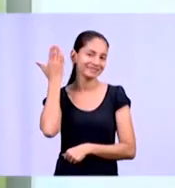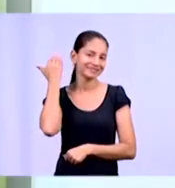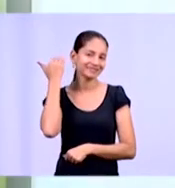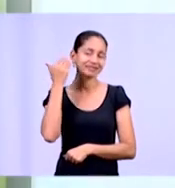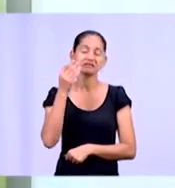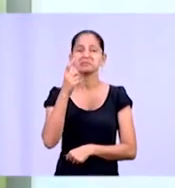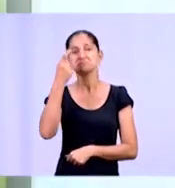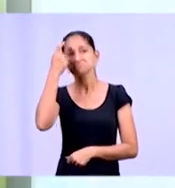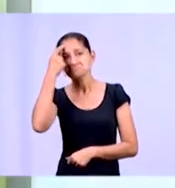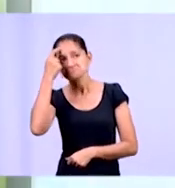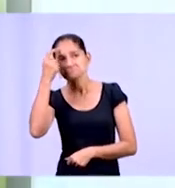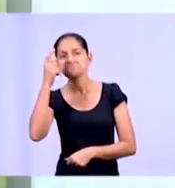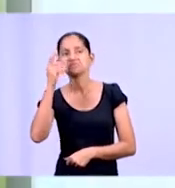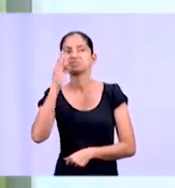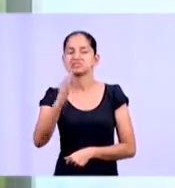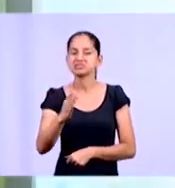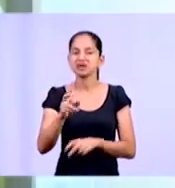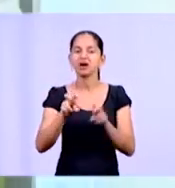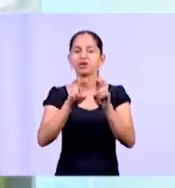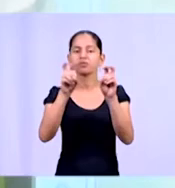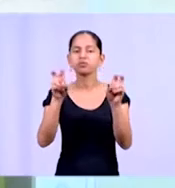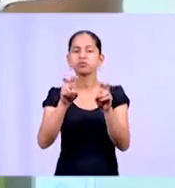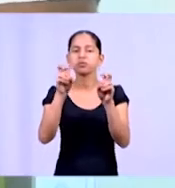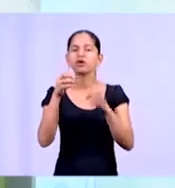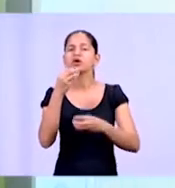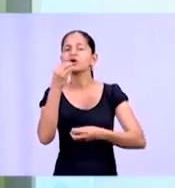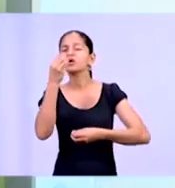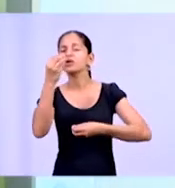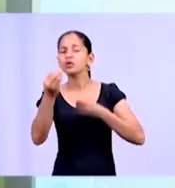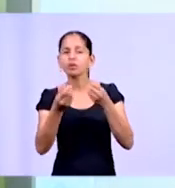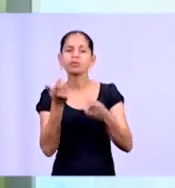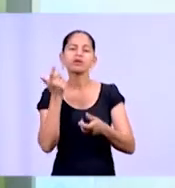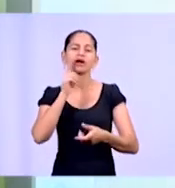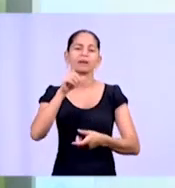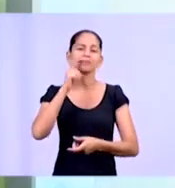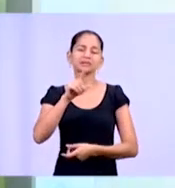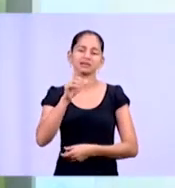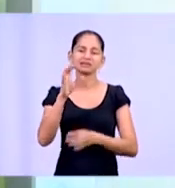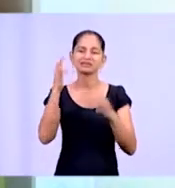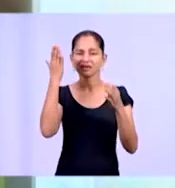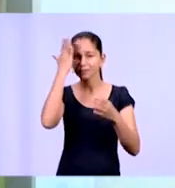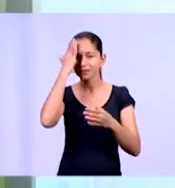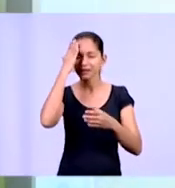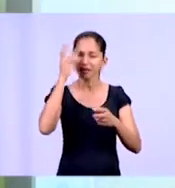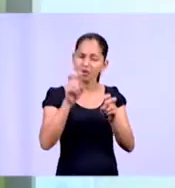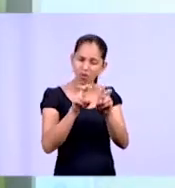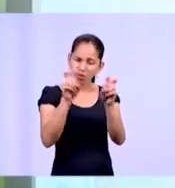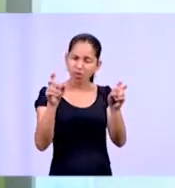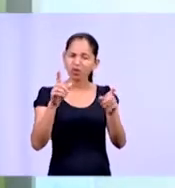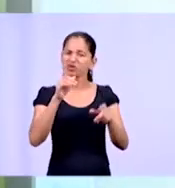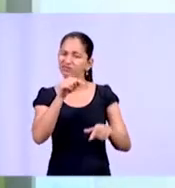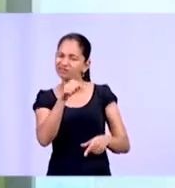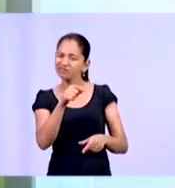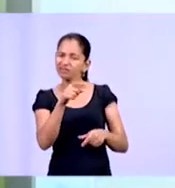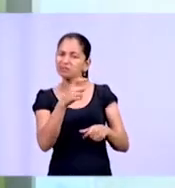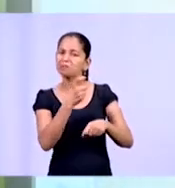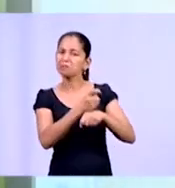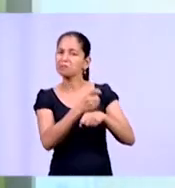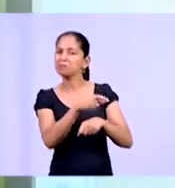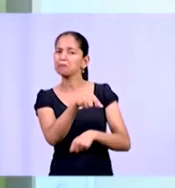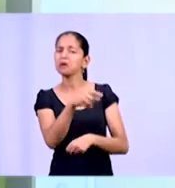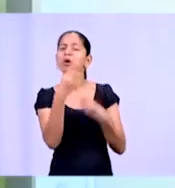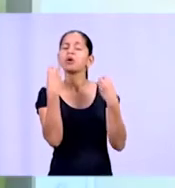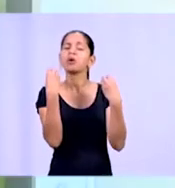imagina o que seria a computação, o que seria a informática, é a capacidade de a gente criar máquinas que nos ajudam